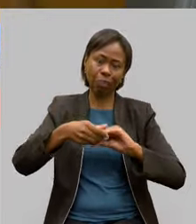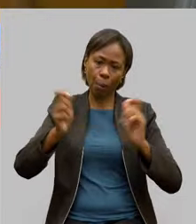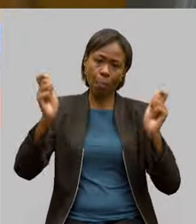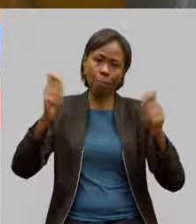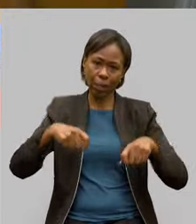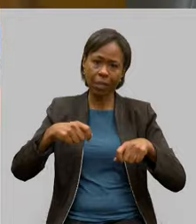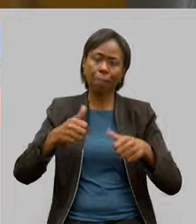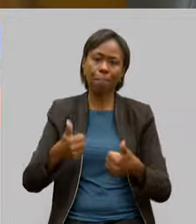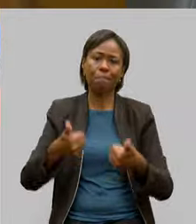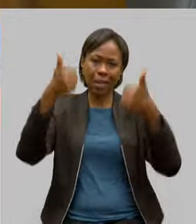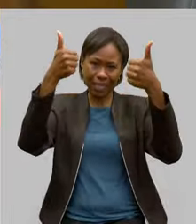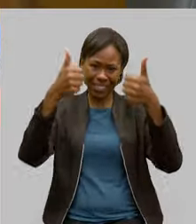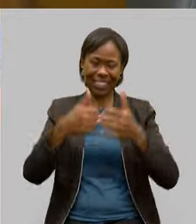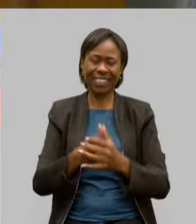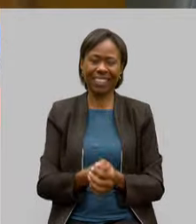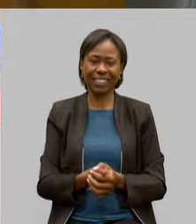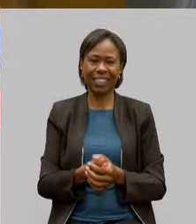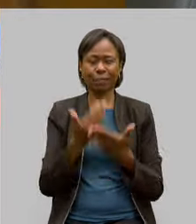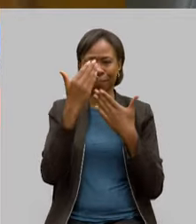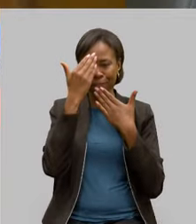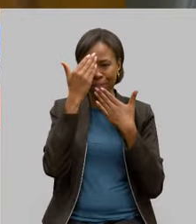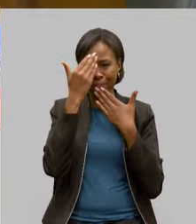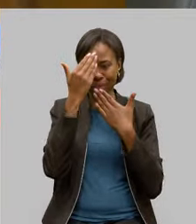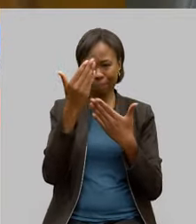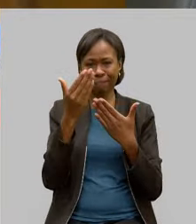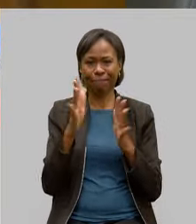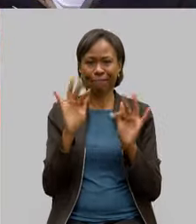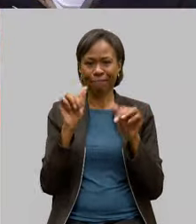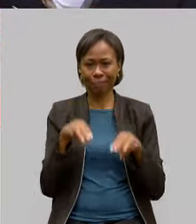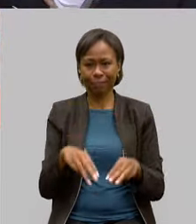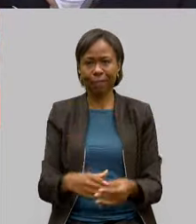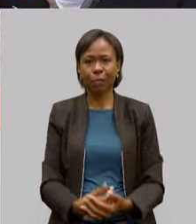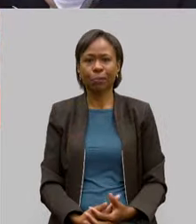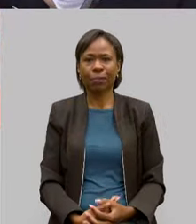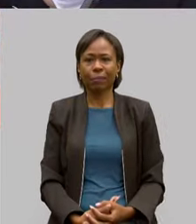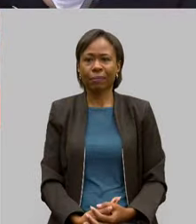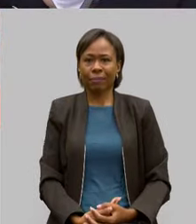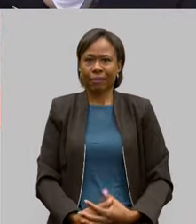tudo eu agradeço e encerro a minha fala